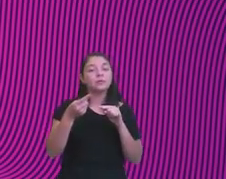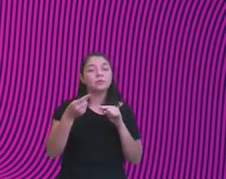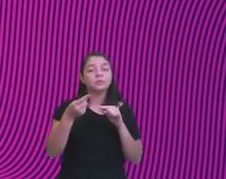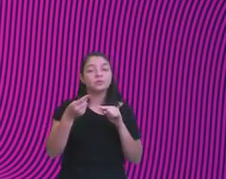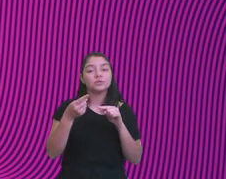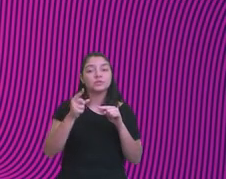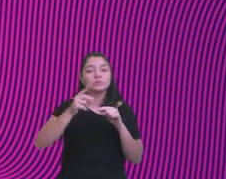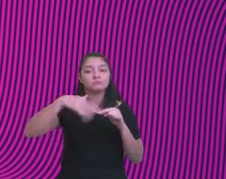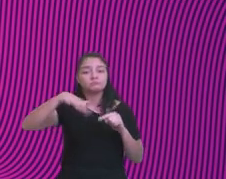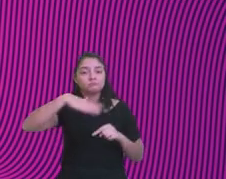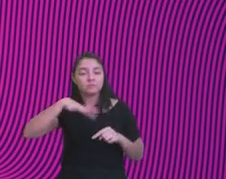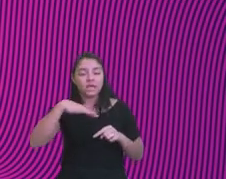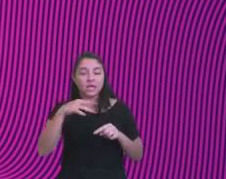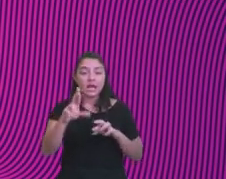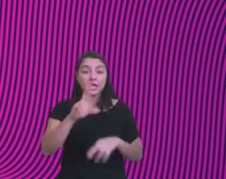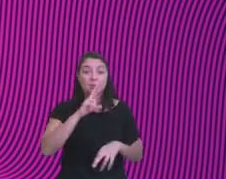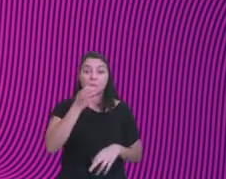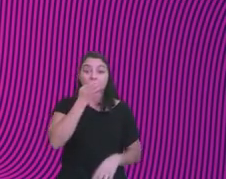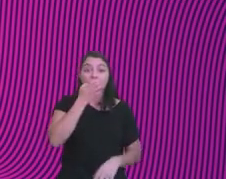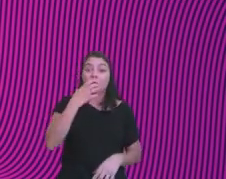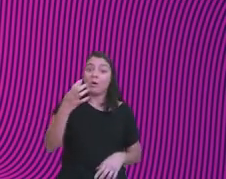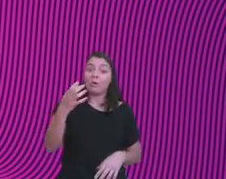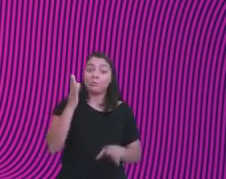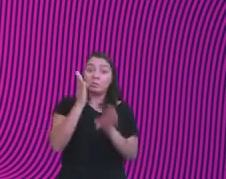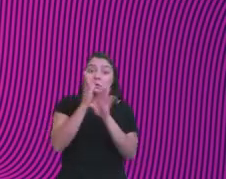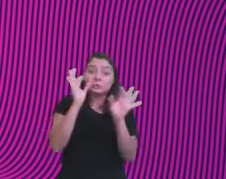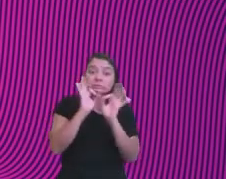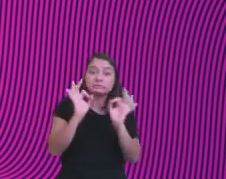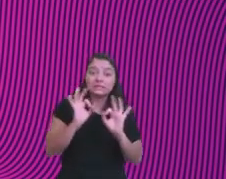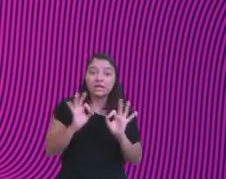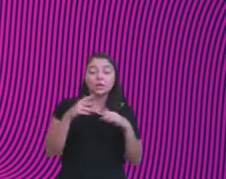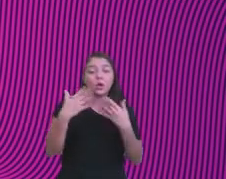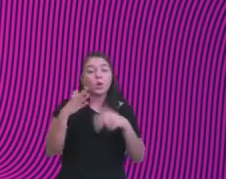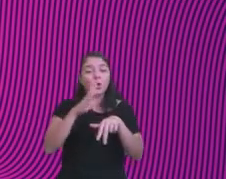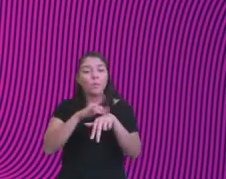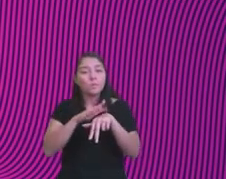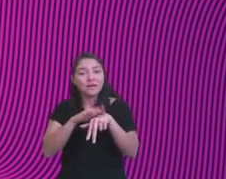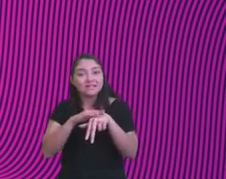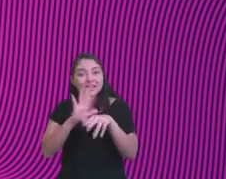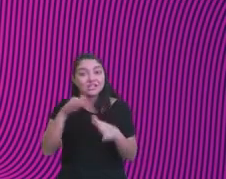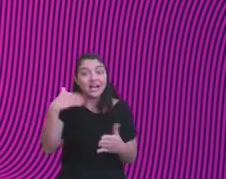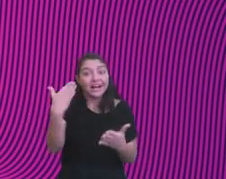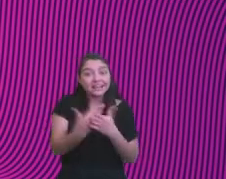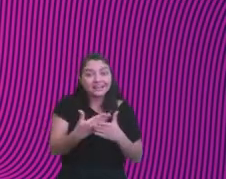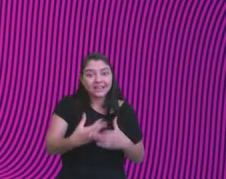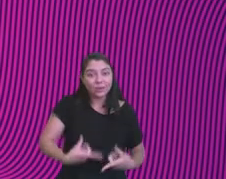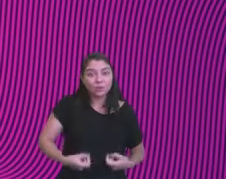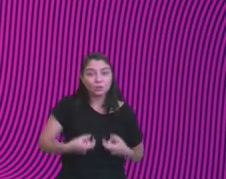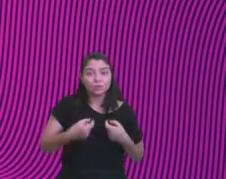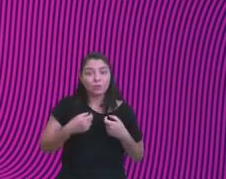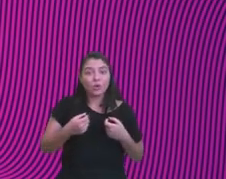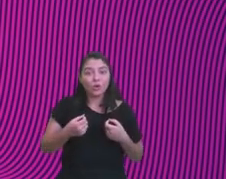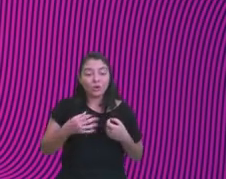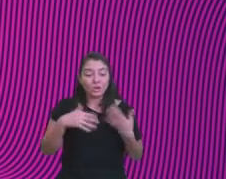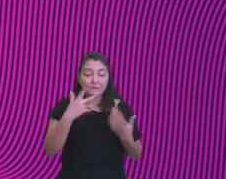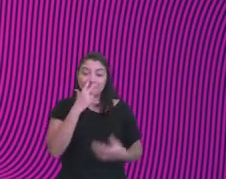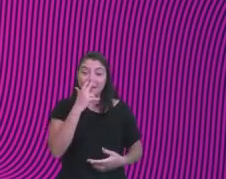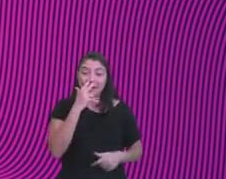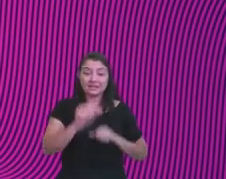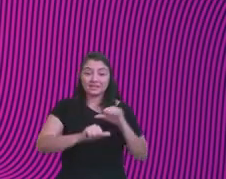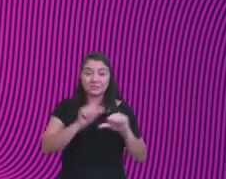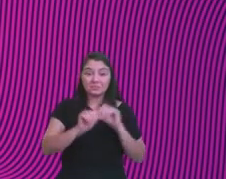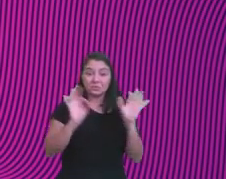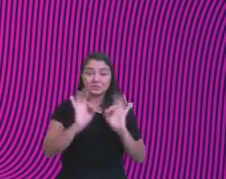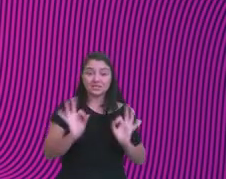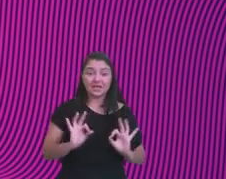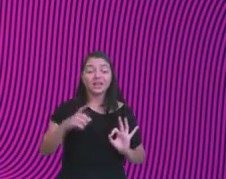essa resposta ótima, que foi o que a gente conseguiu com esse paciente, até aquele tumor que não responde nada, a gente tem um espectro de